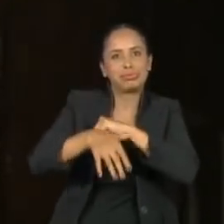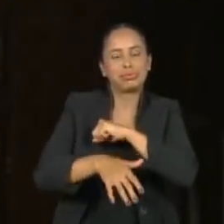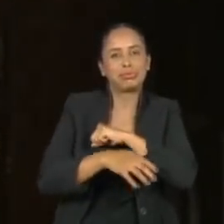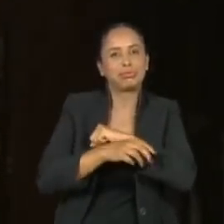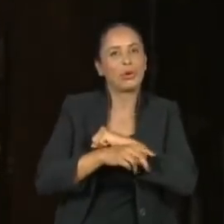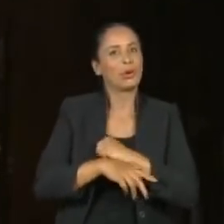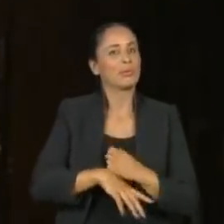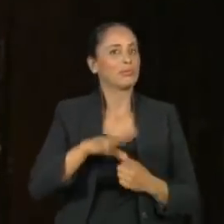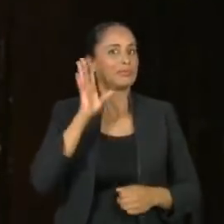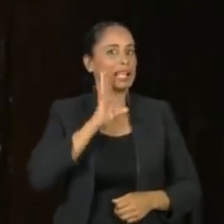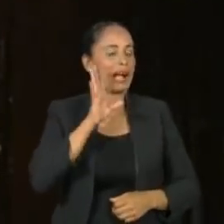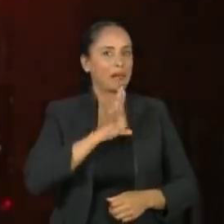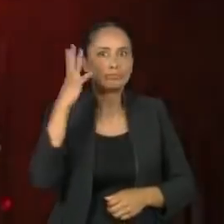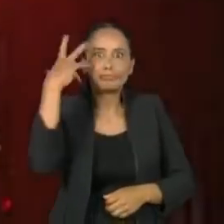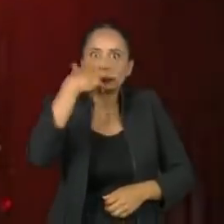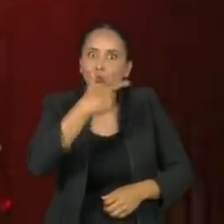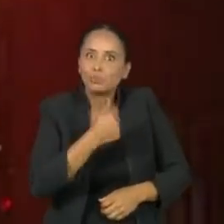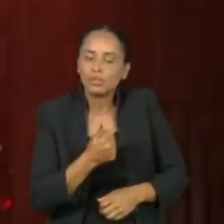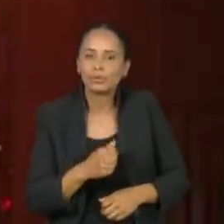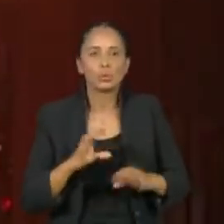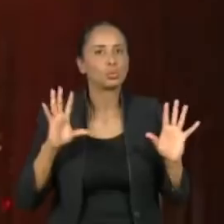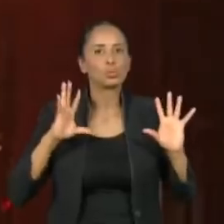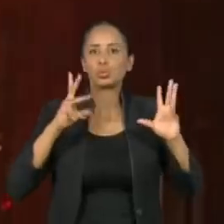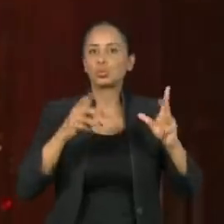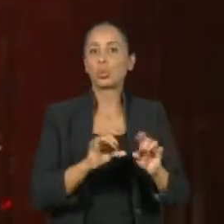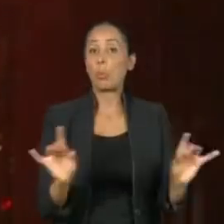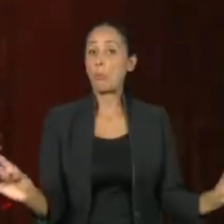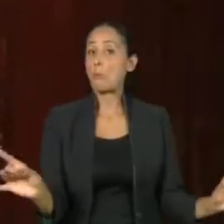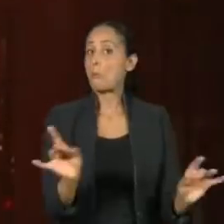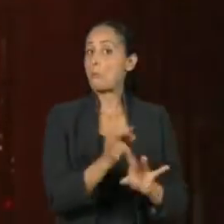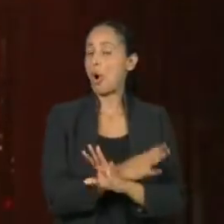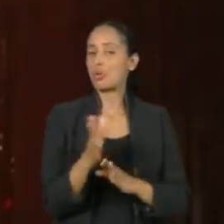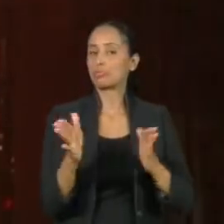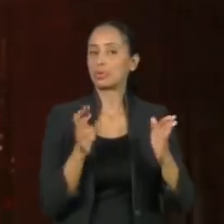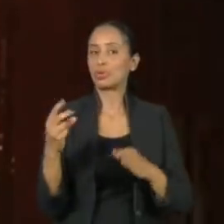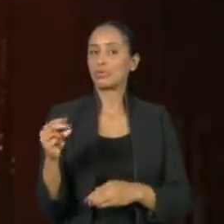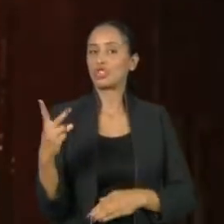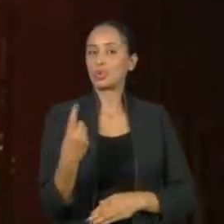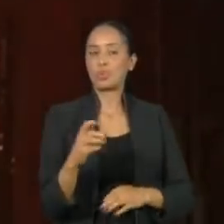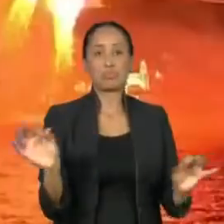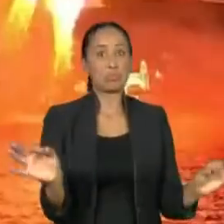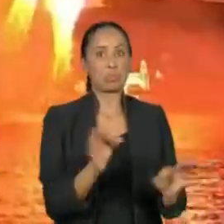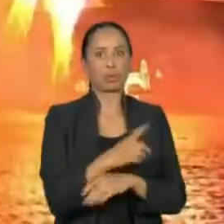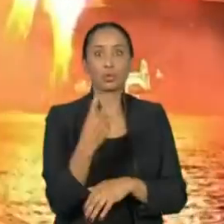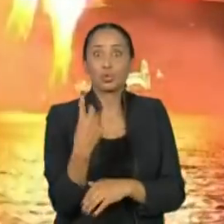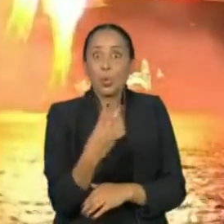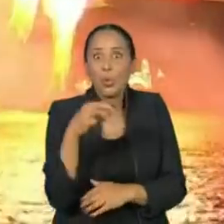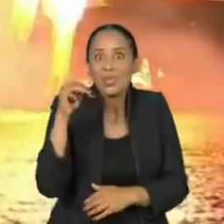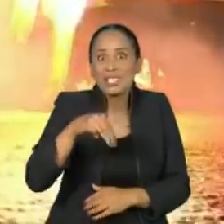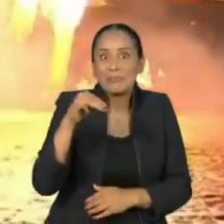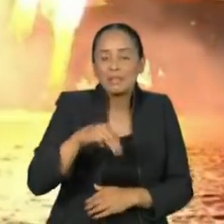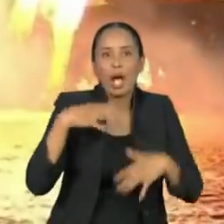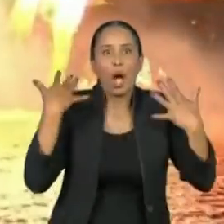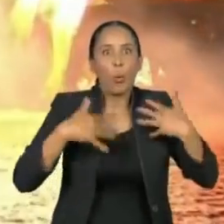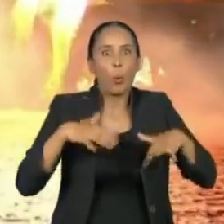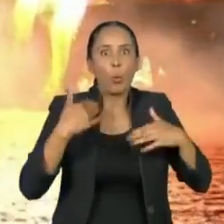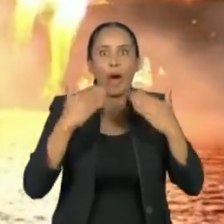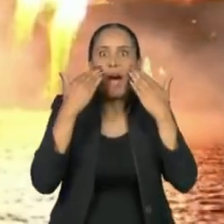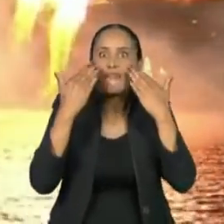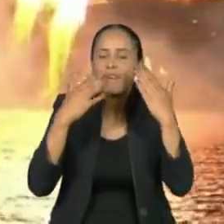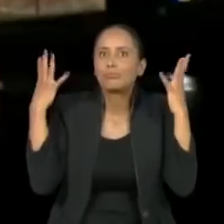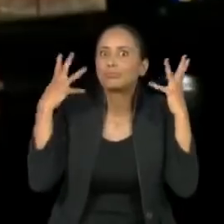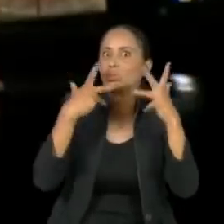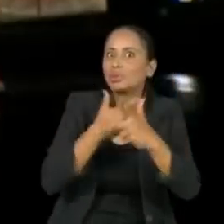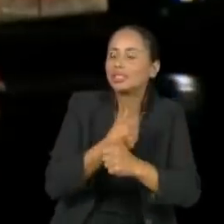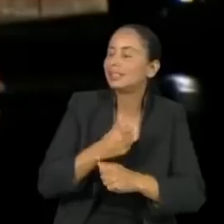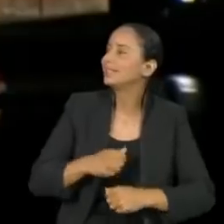cá. É o encerramento que todo mundo esperava. 12 minutos para perder o fôlego de tanta